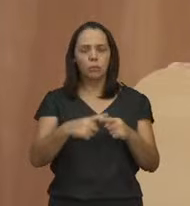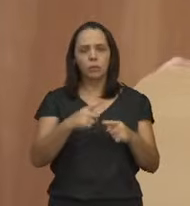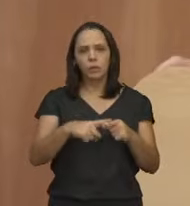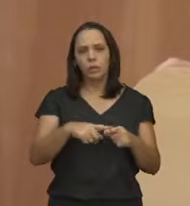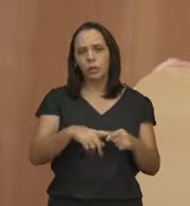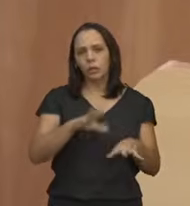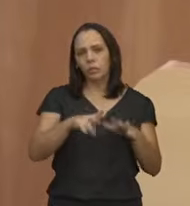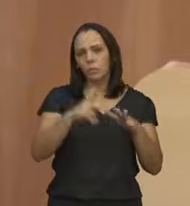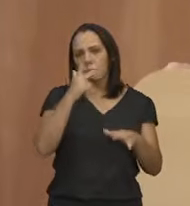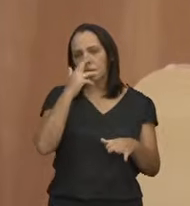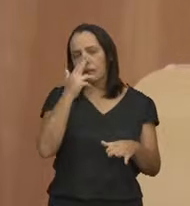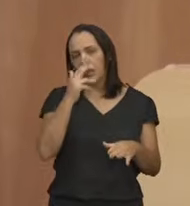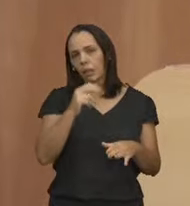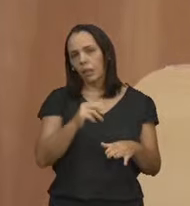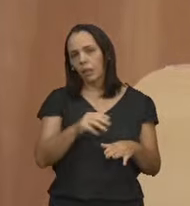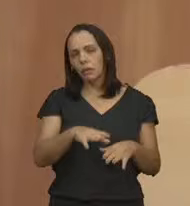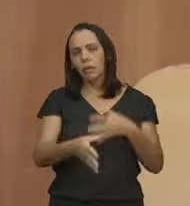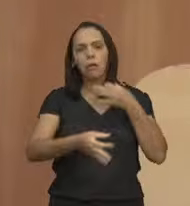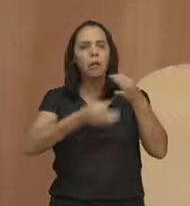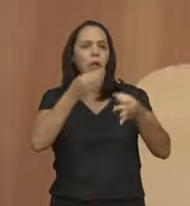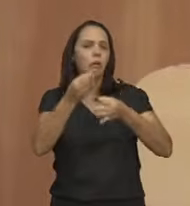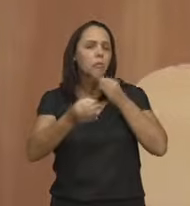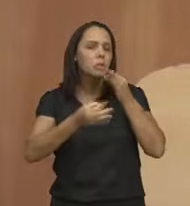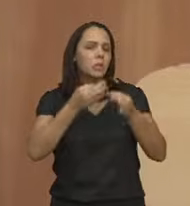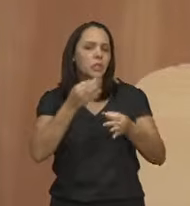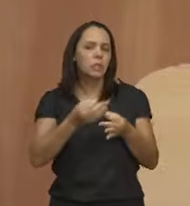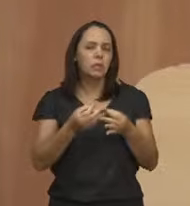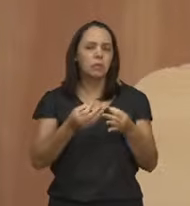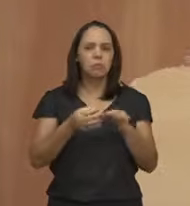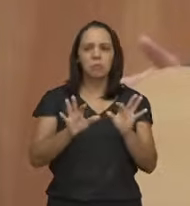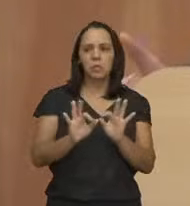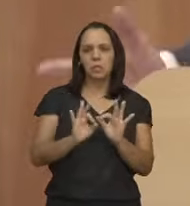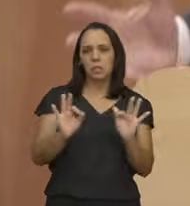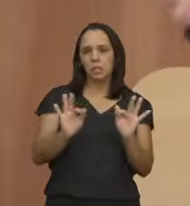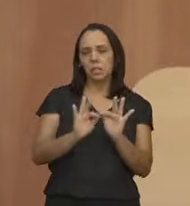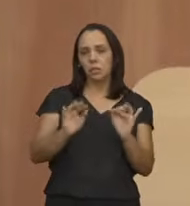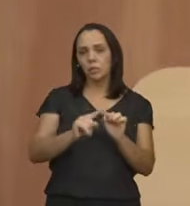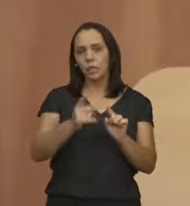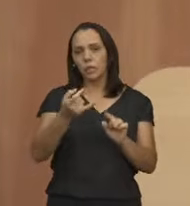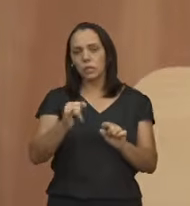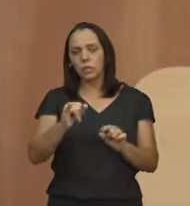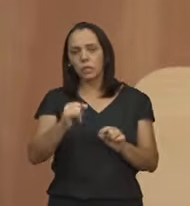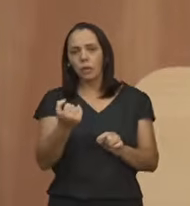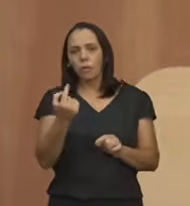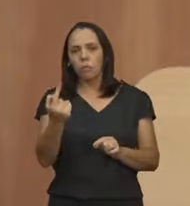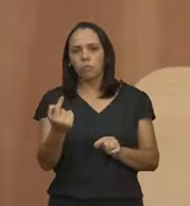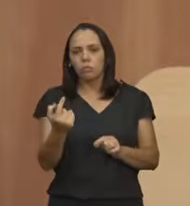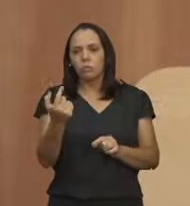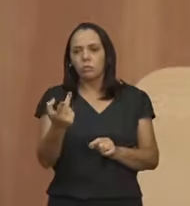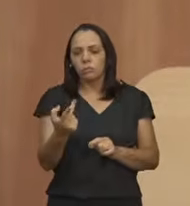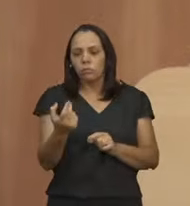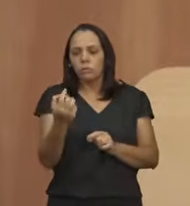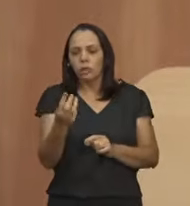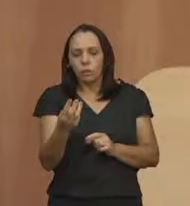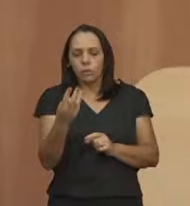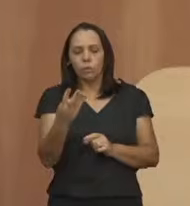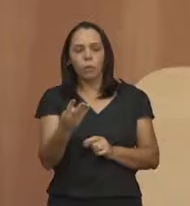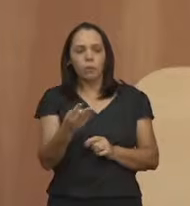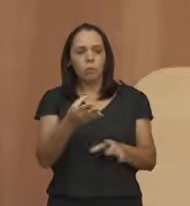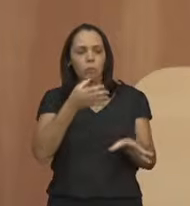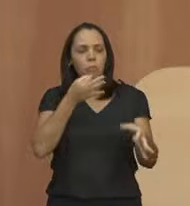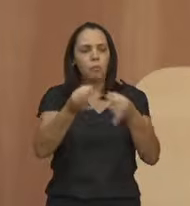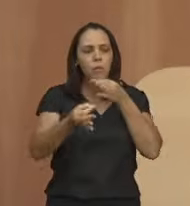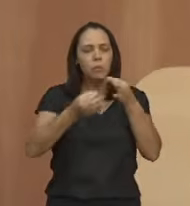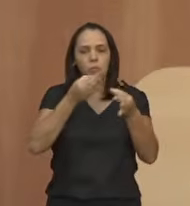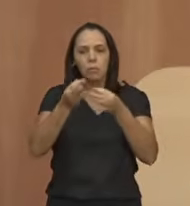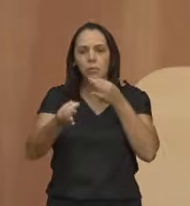manifestação é pequena e não vai representar nada, mas quando a gente soma milhares, milhões de manifestações pequenas,